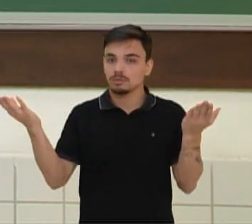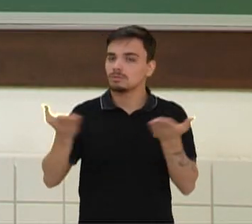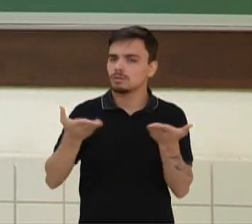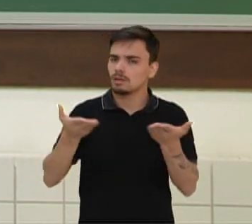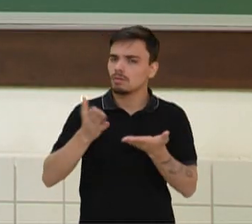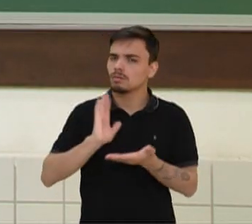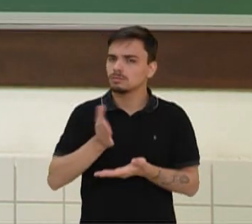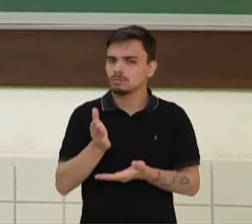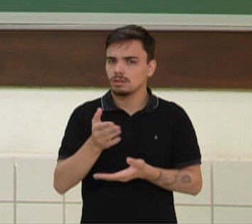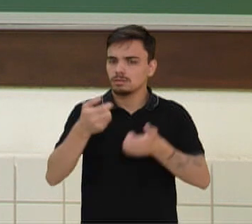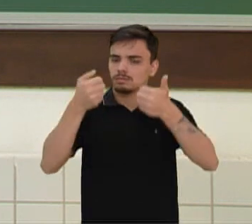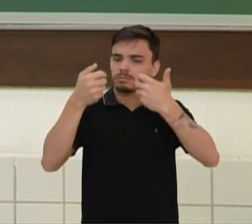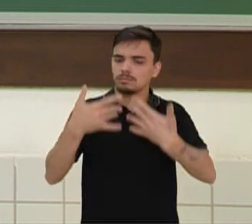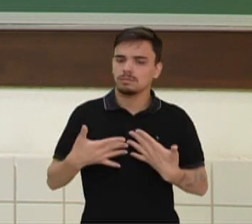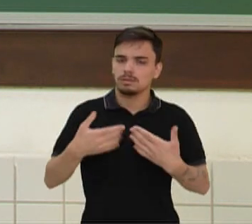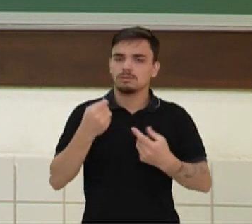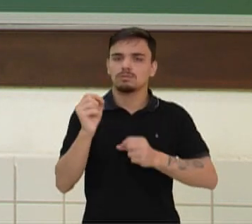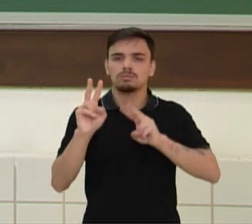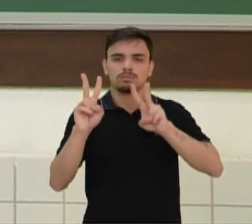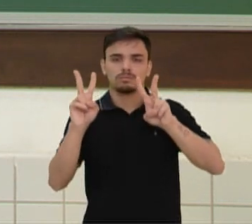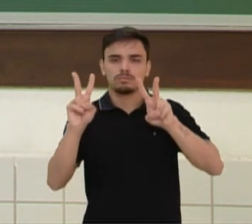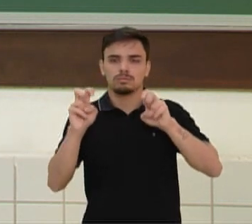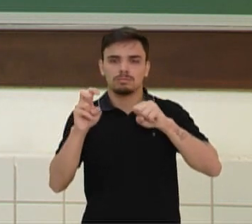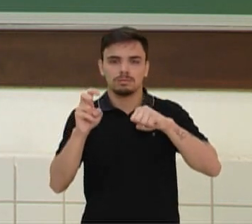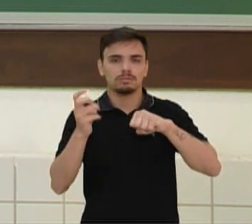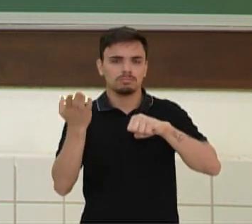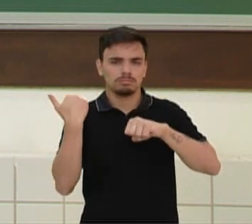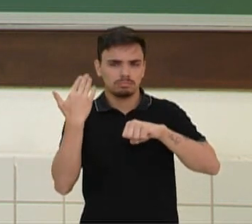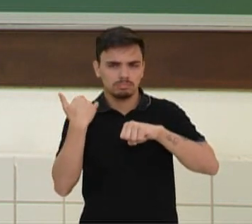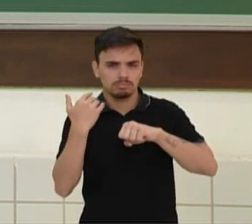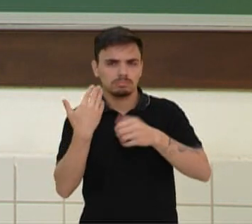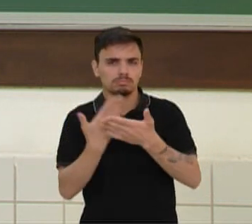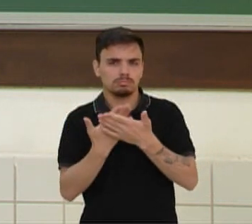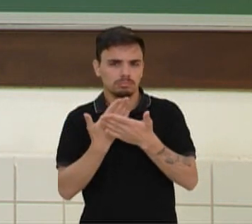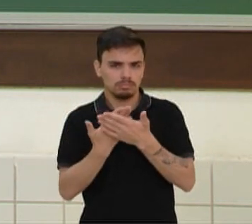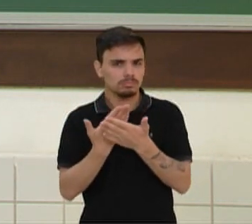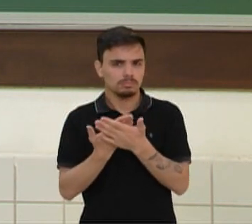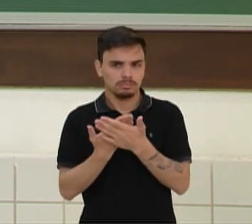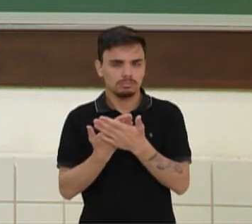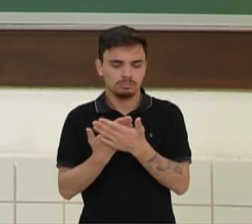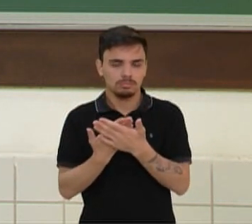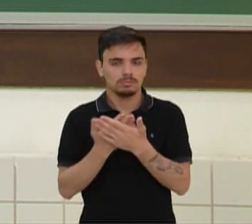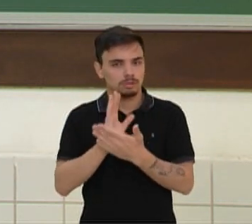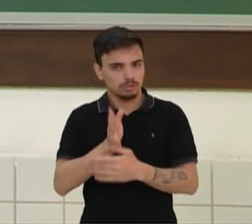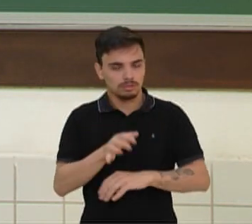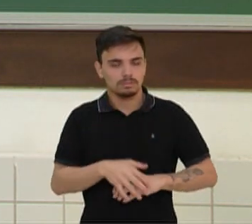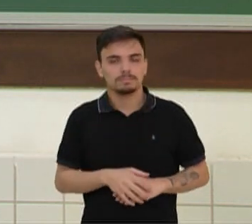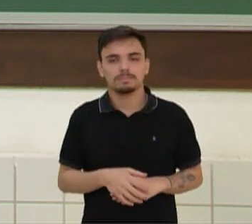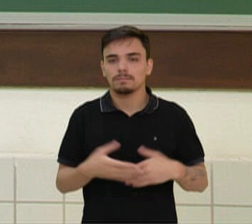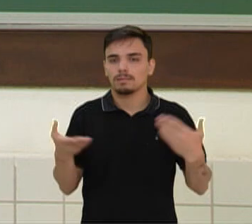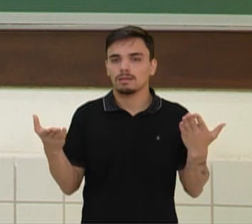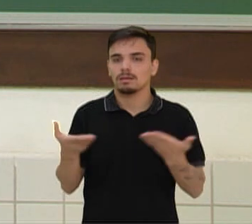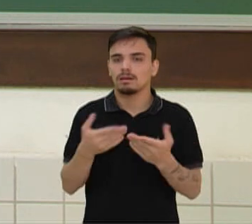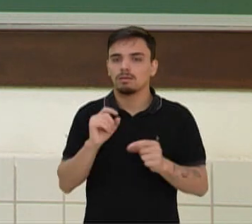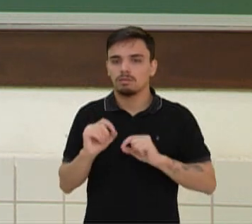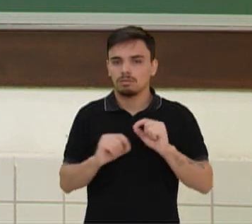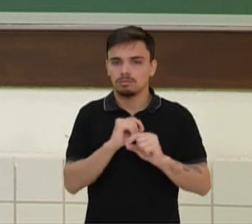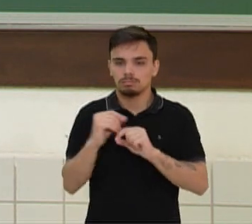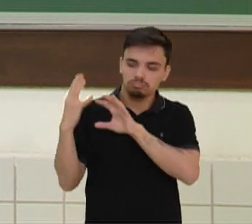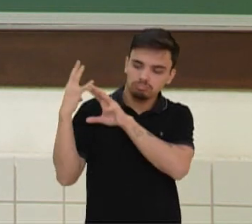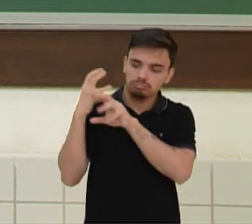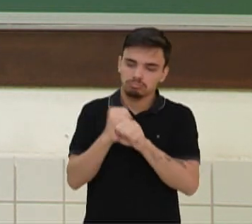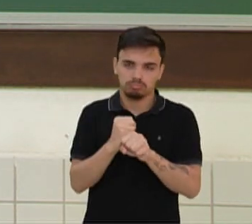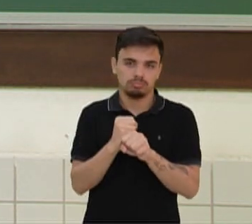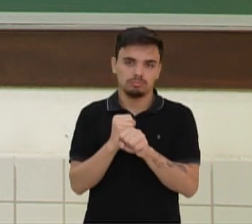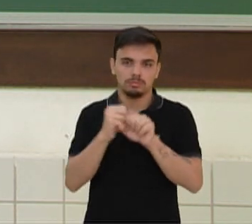né, falando de tempos verbais nas outras aulas passadas, né? E agora, então,